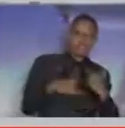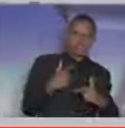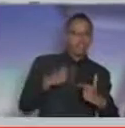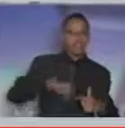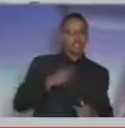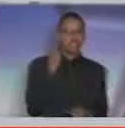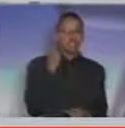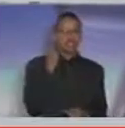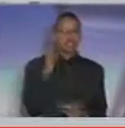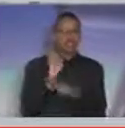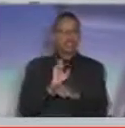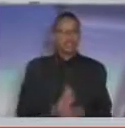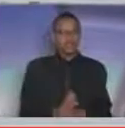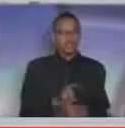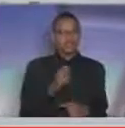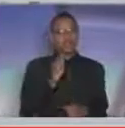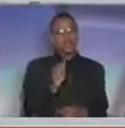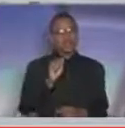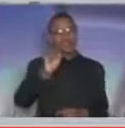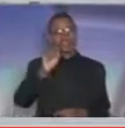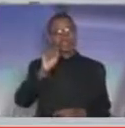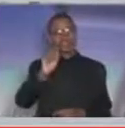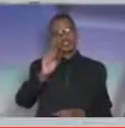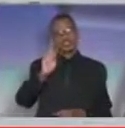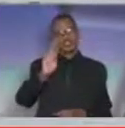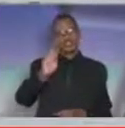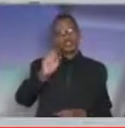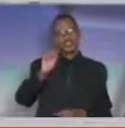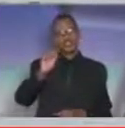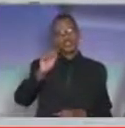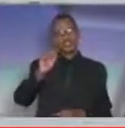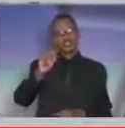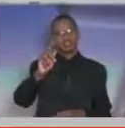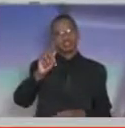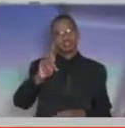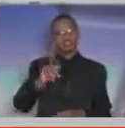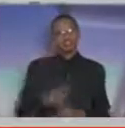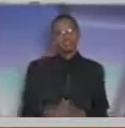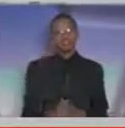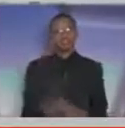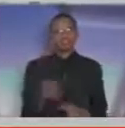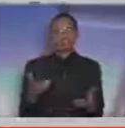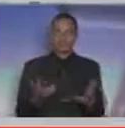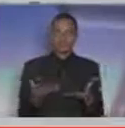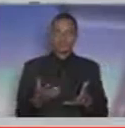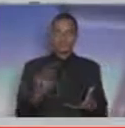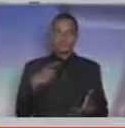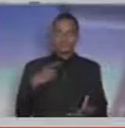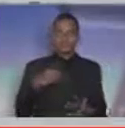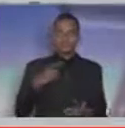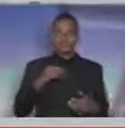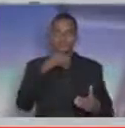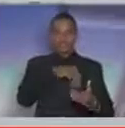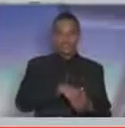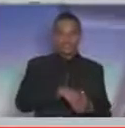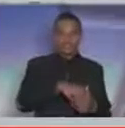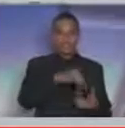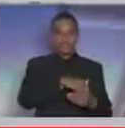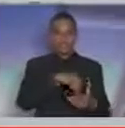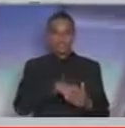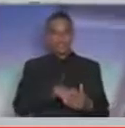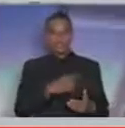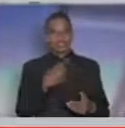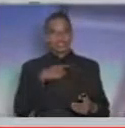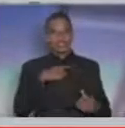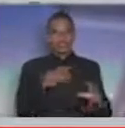a aspresp que inclusive teve agora uma renovação da sua teve uma eleição da